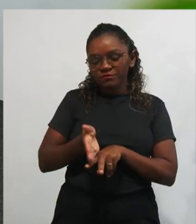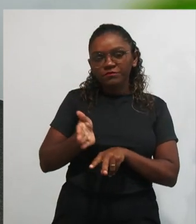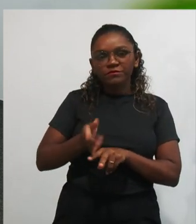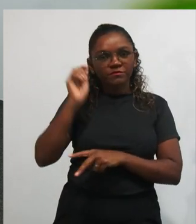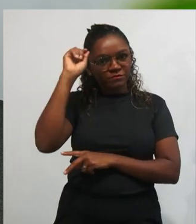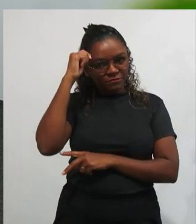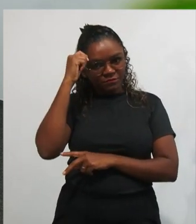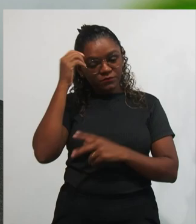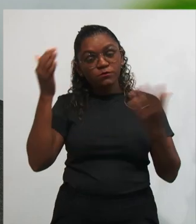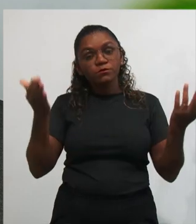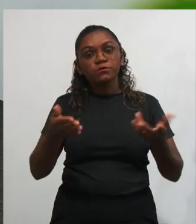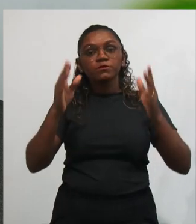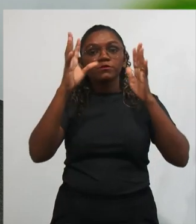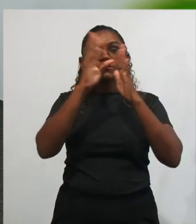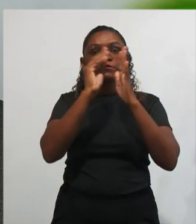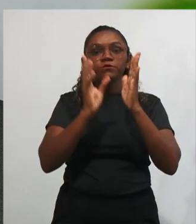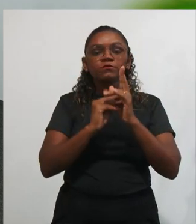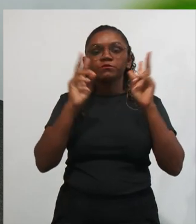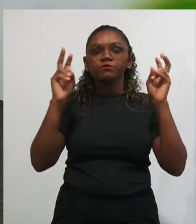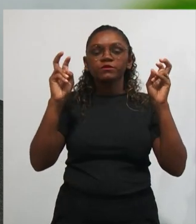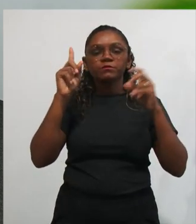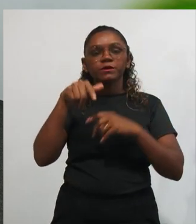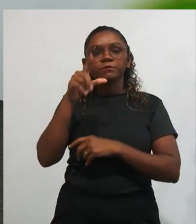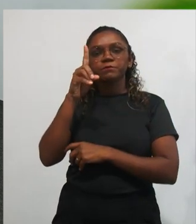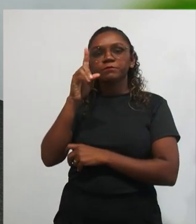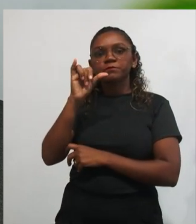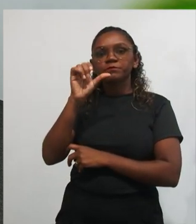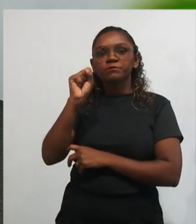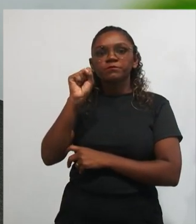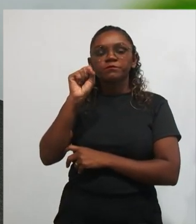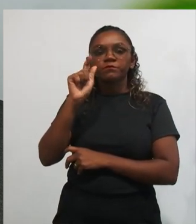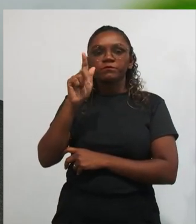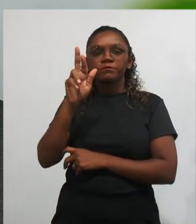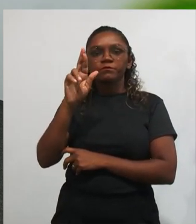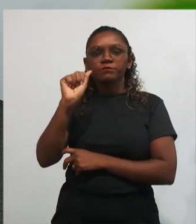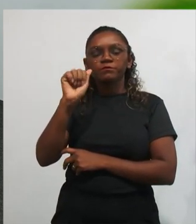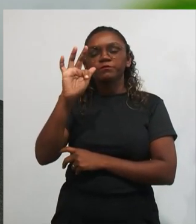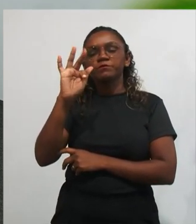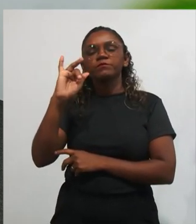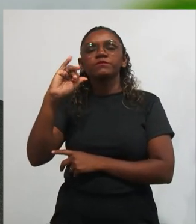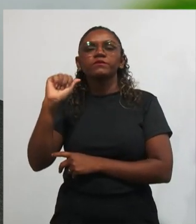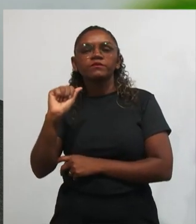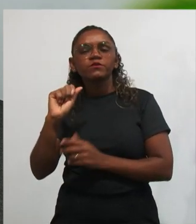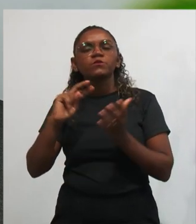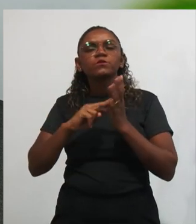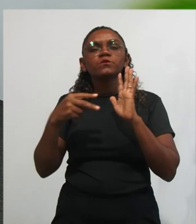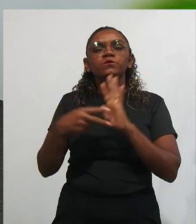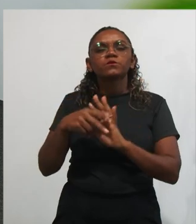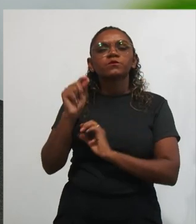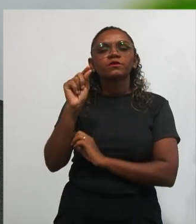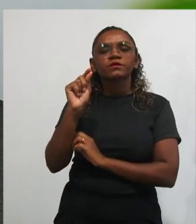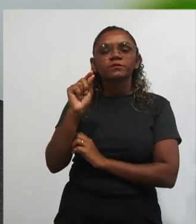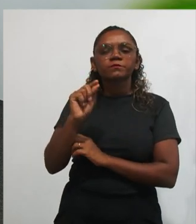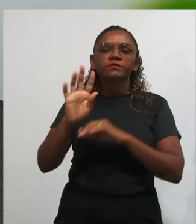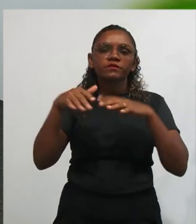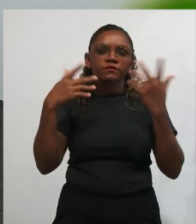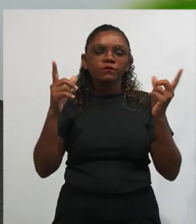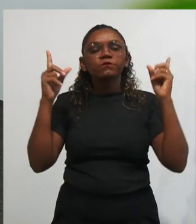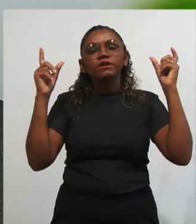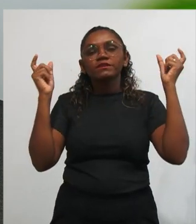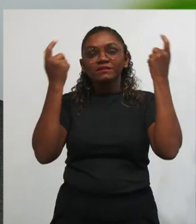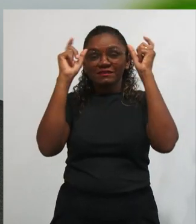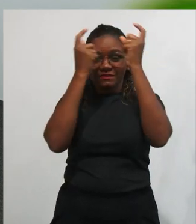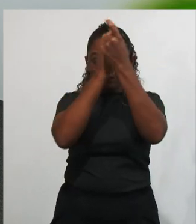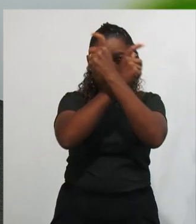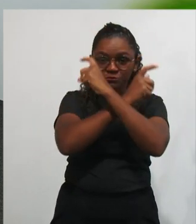assunto de de hoje fala sobre disgrafia a disgrafia ela durante muito tempo foi considerada um transtorno de